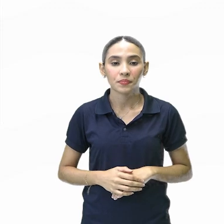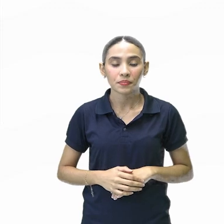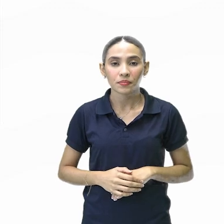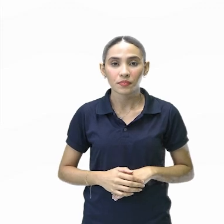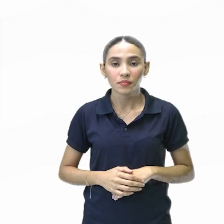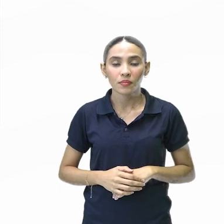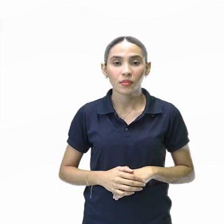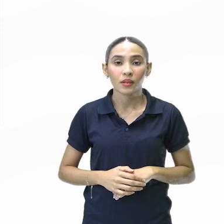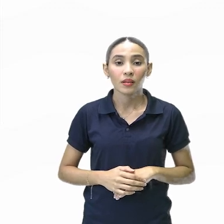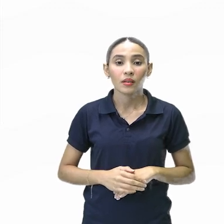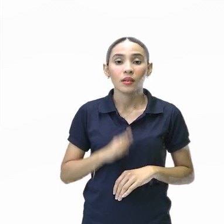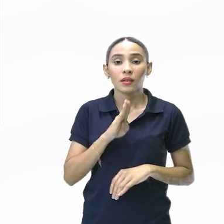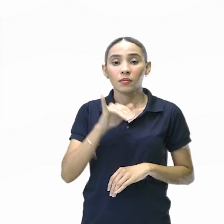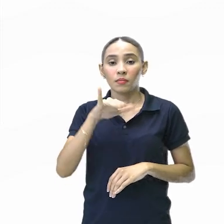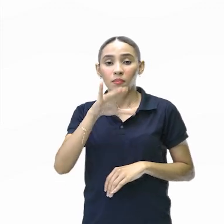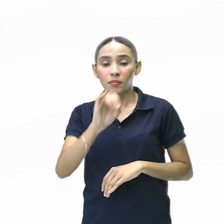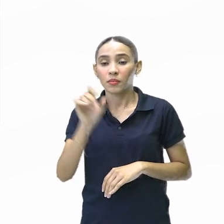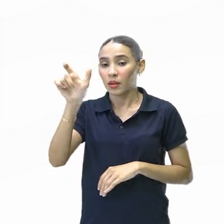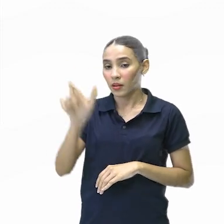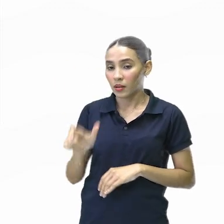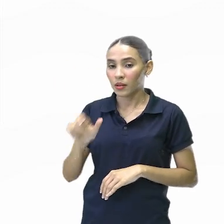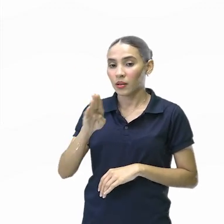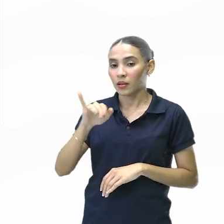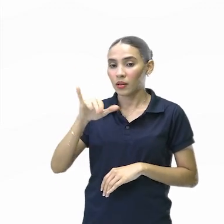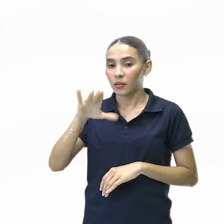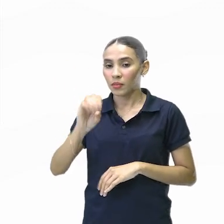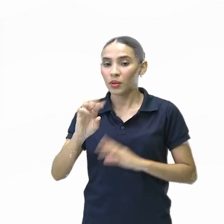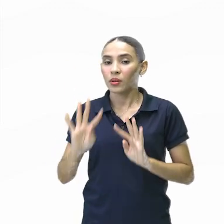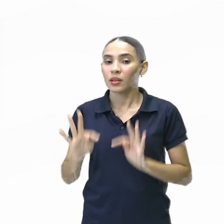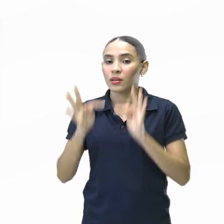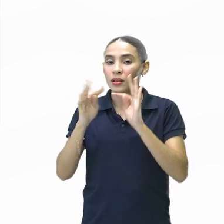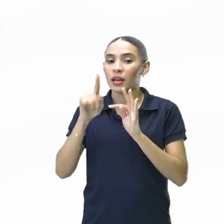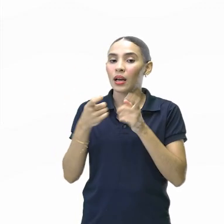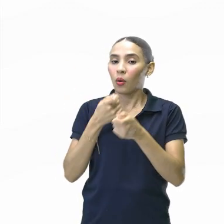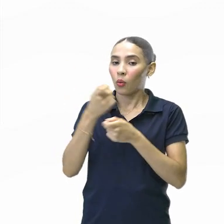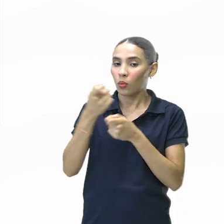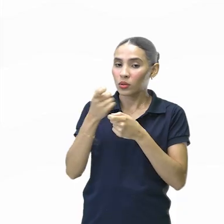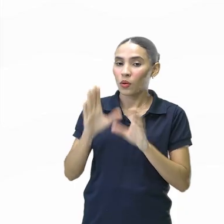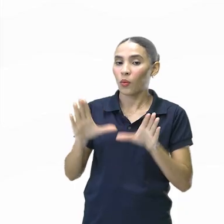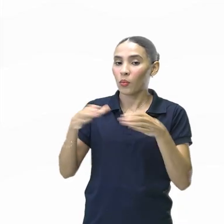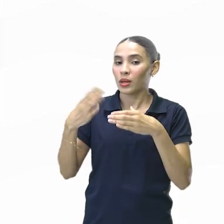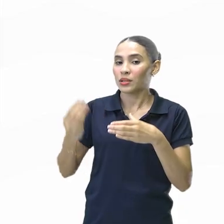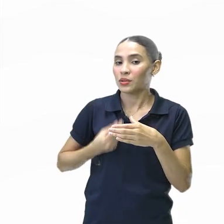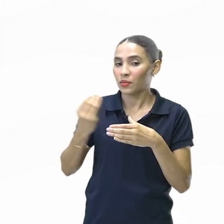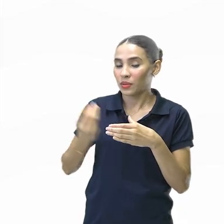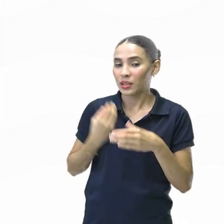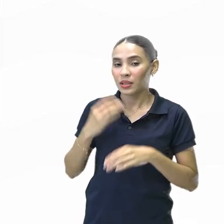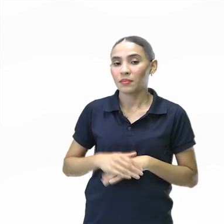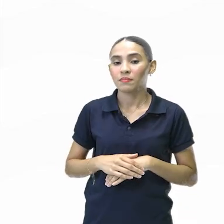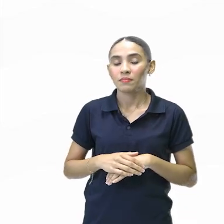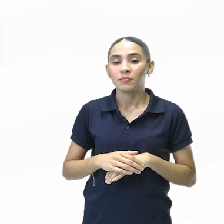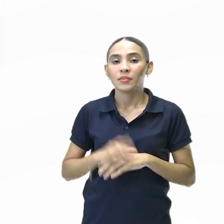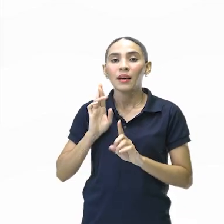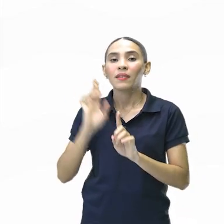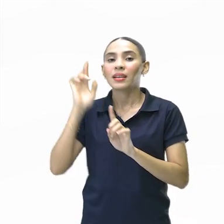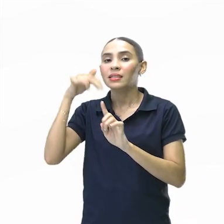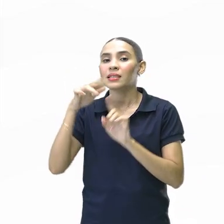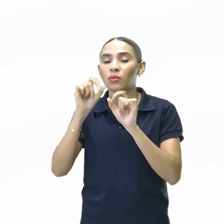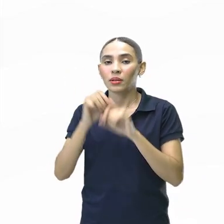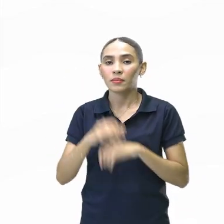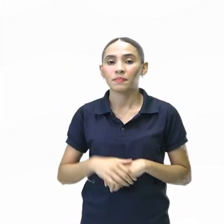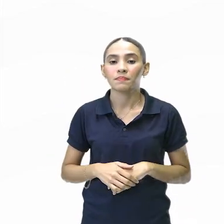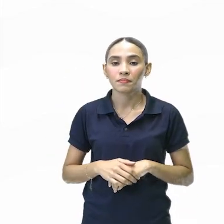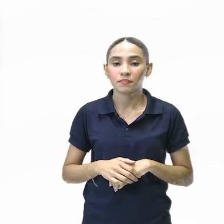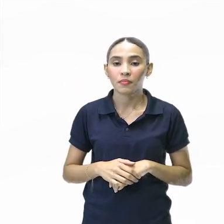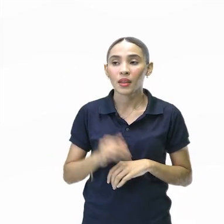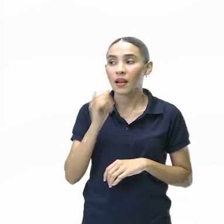E quanto à biotecnologia, é a manipulação aí dos seres vivos, né? No que diz respeito aí,